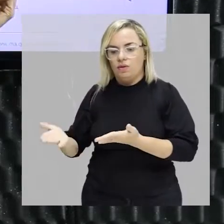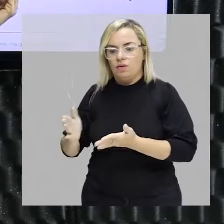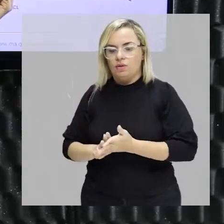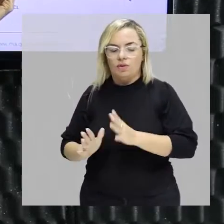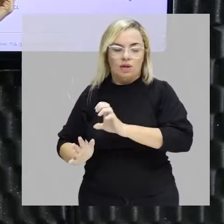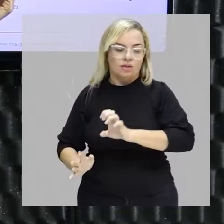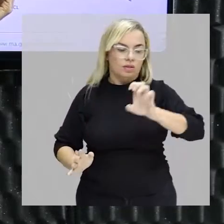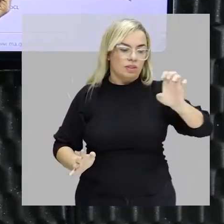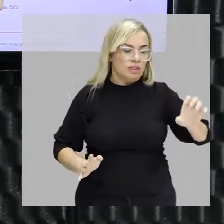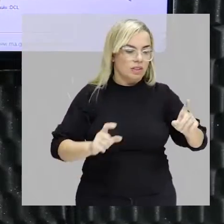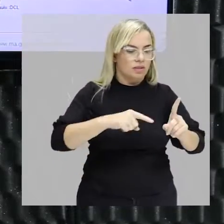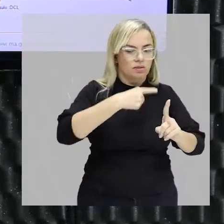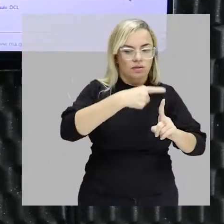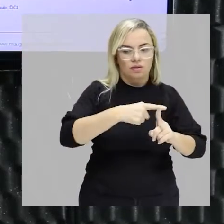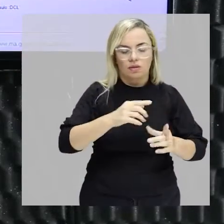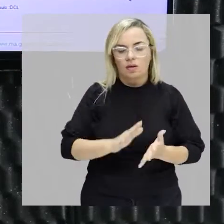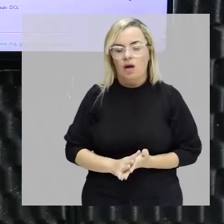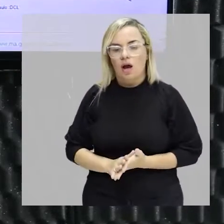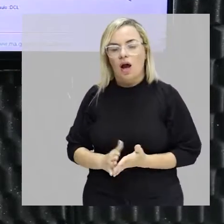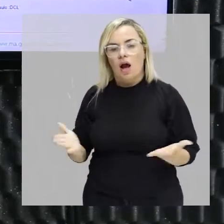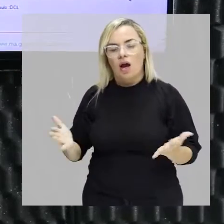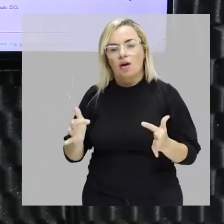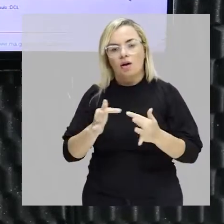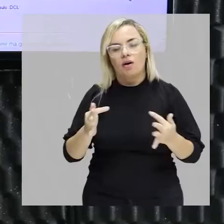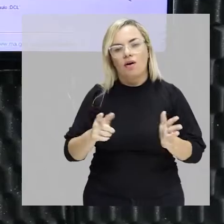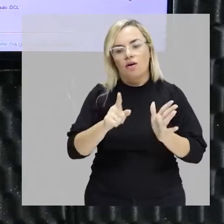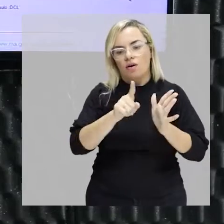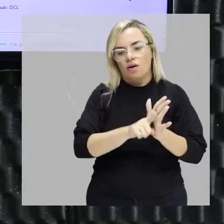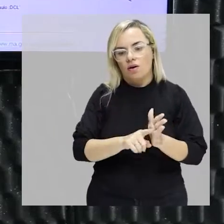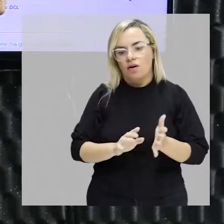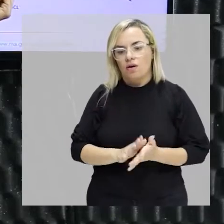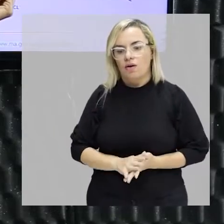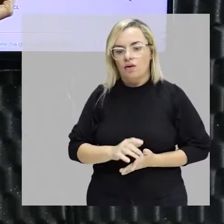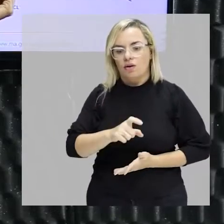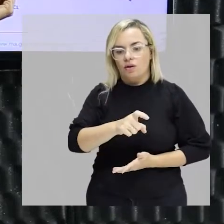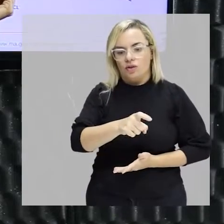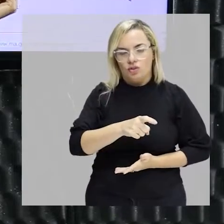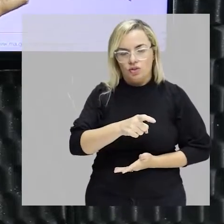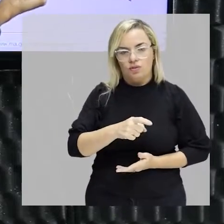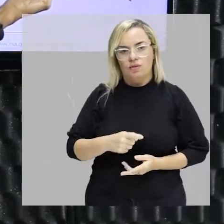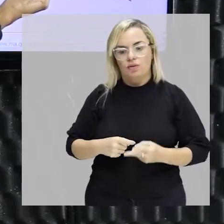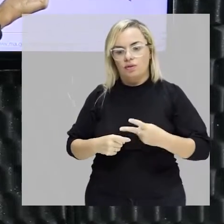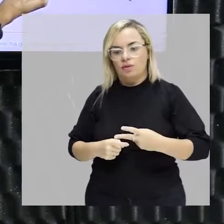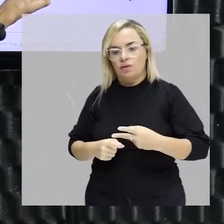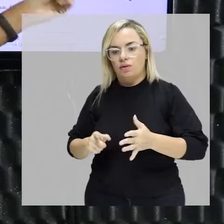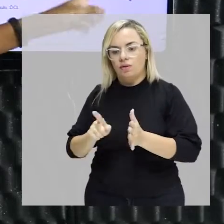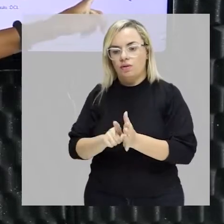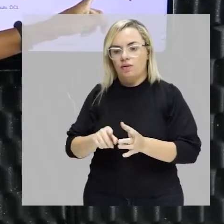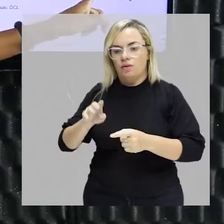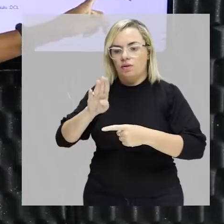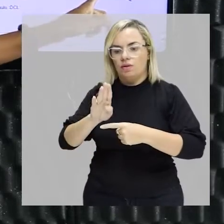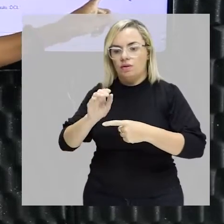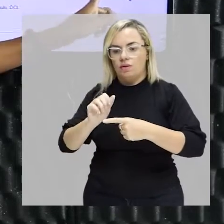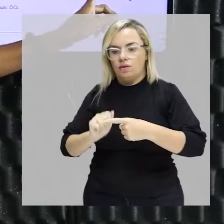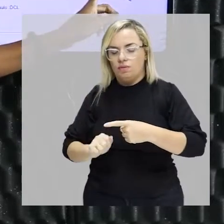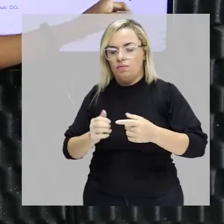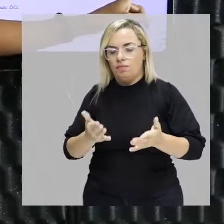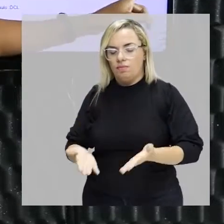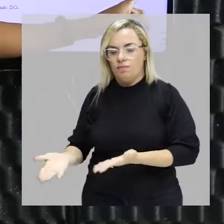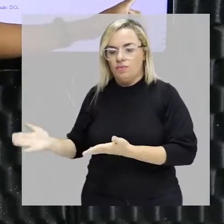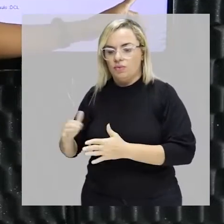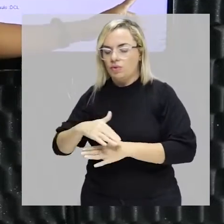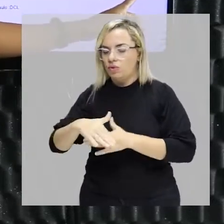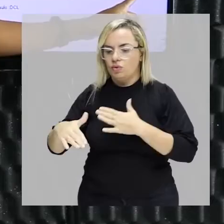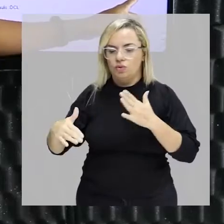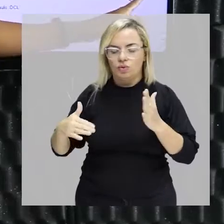tá? A função vai ser negativa, menor do que zero, para valores de x maiores que a raiz. E, de fato, ó, tudo que